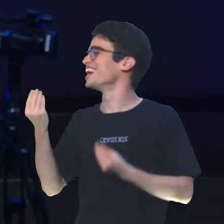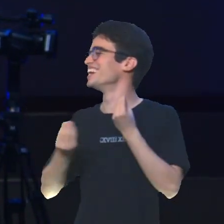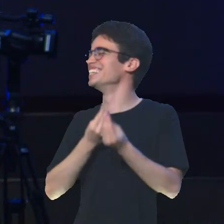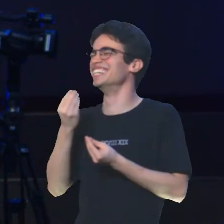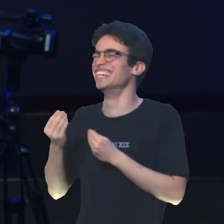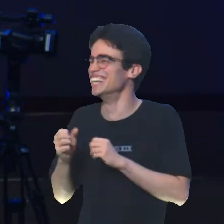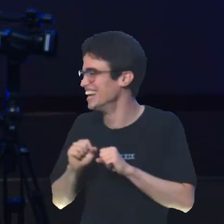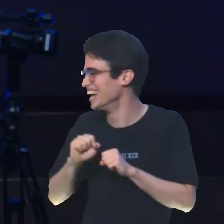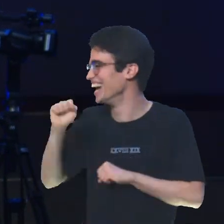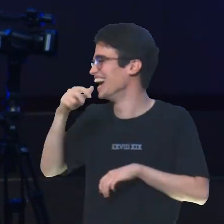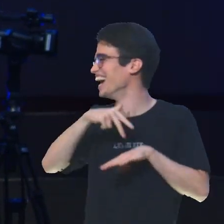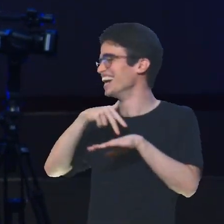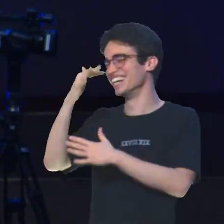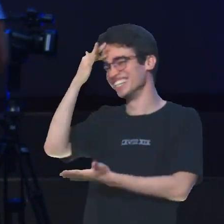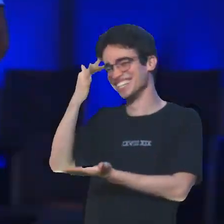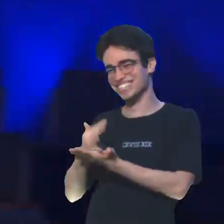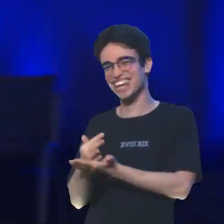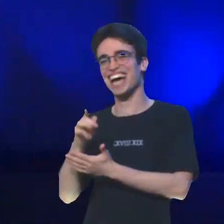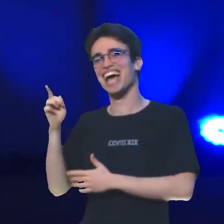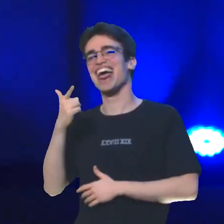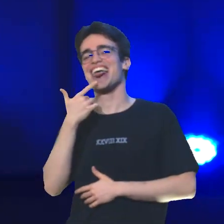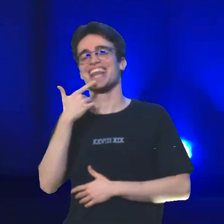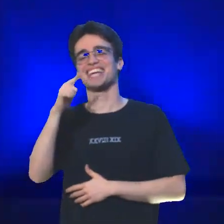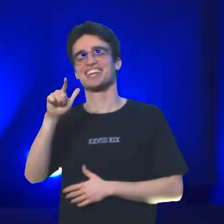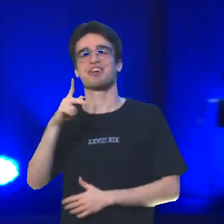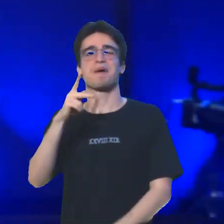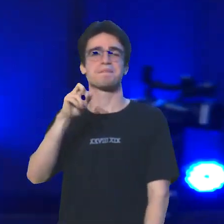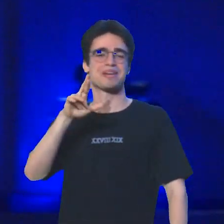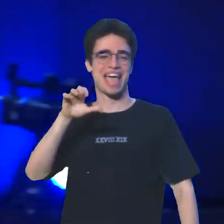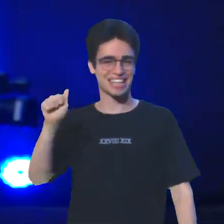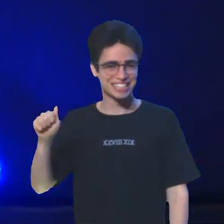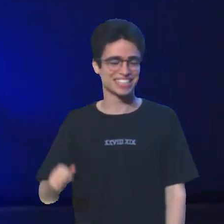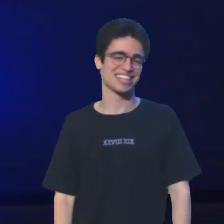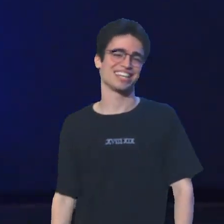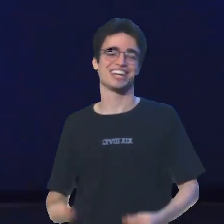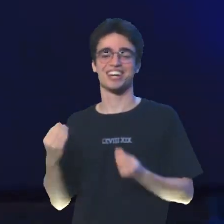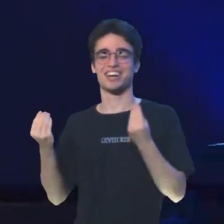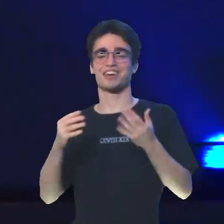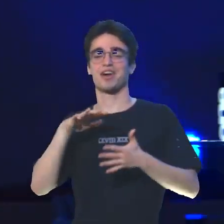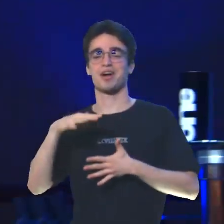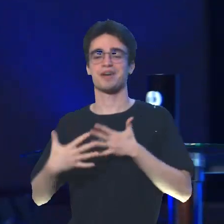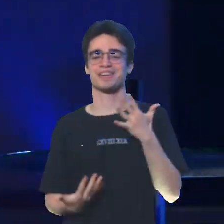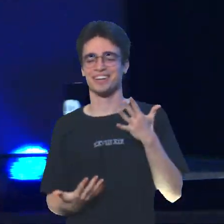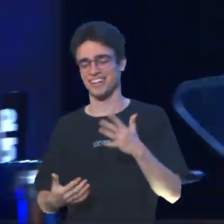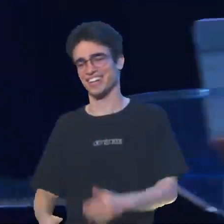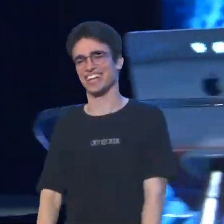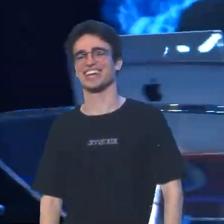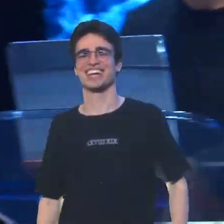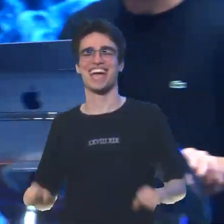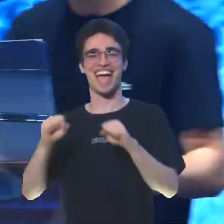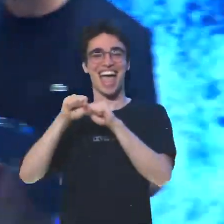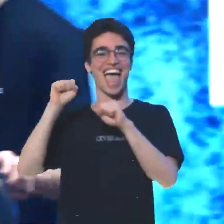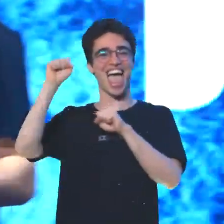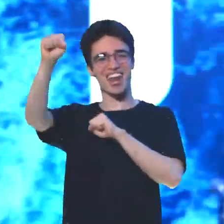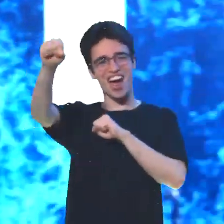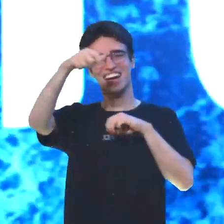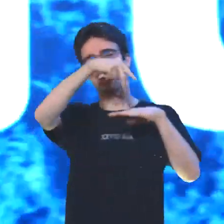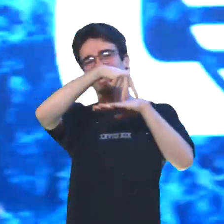persa. Não sabe. Rogerinho, como fica Heróis da Fé em linguagem de sinais?